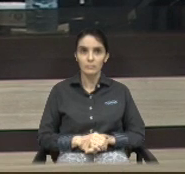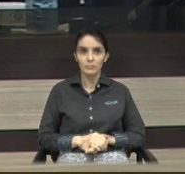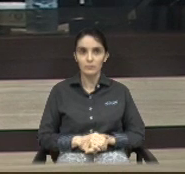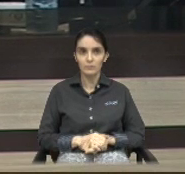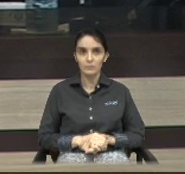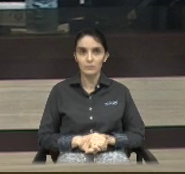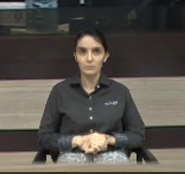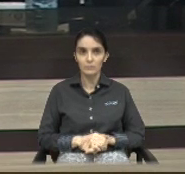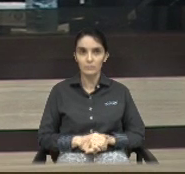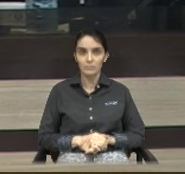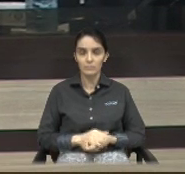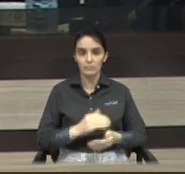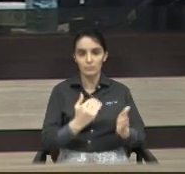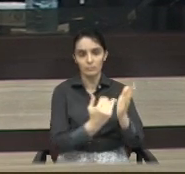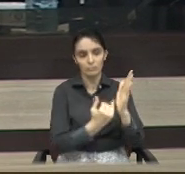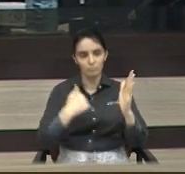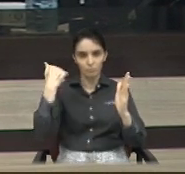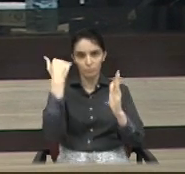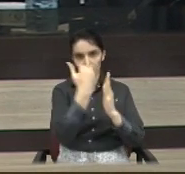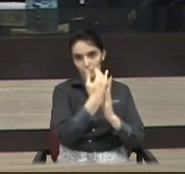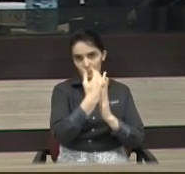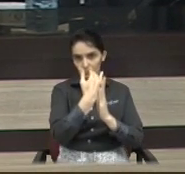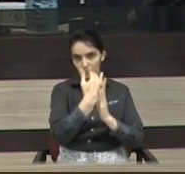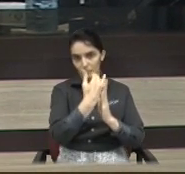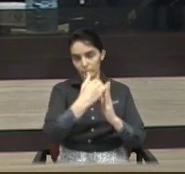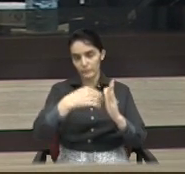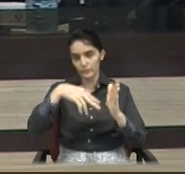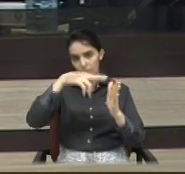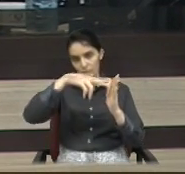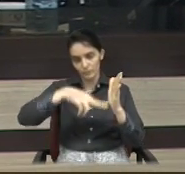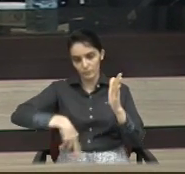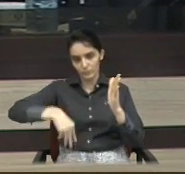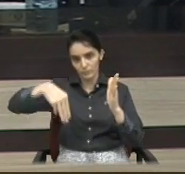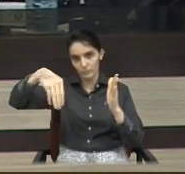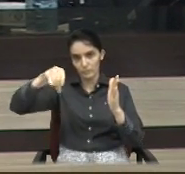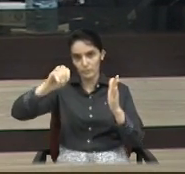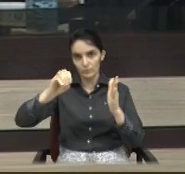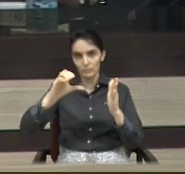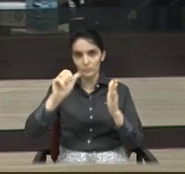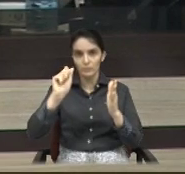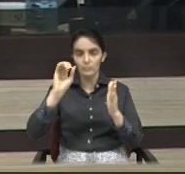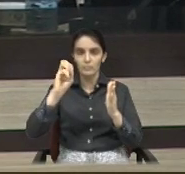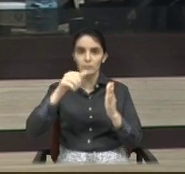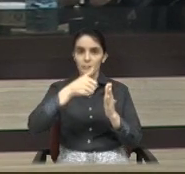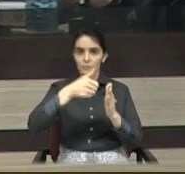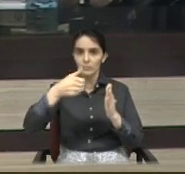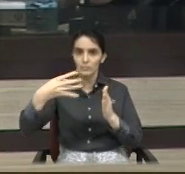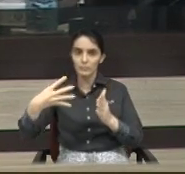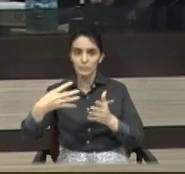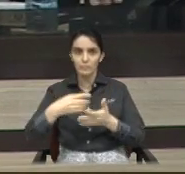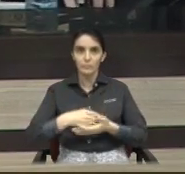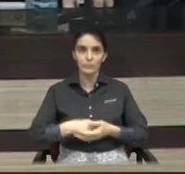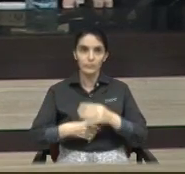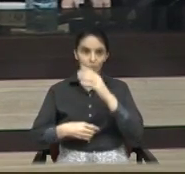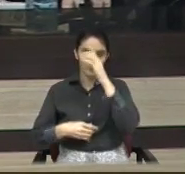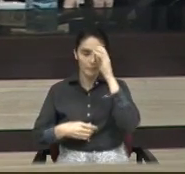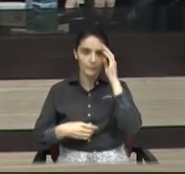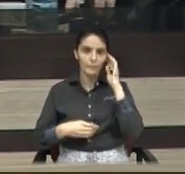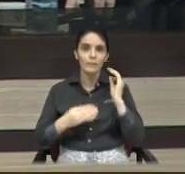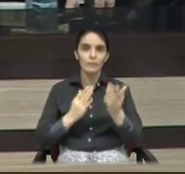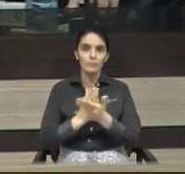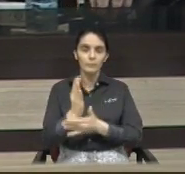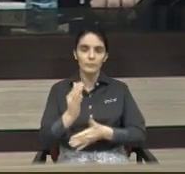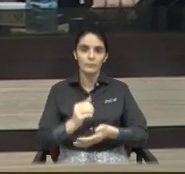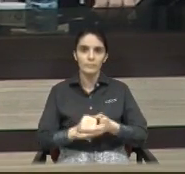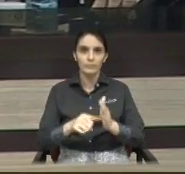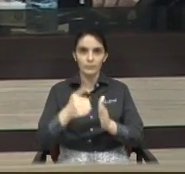A inversão de pauta para a leitura da moção número 114 foi aprovada ao